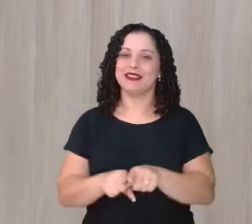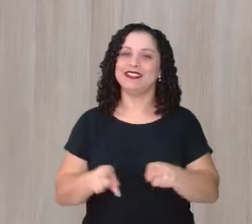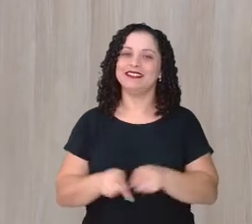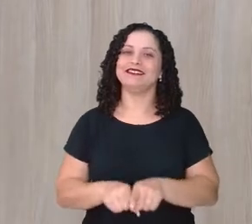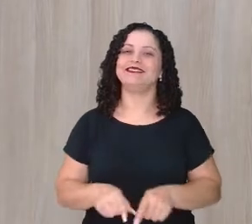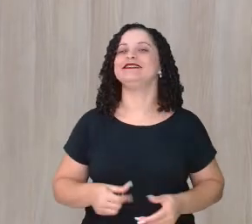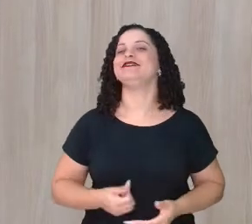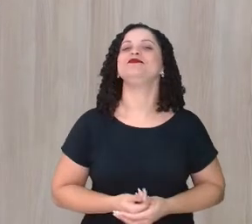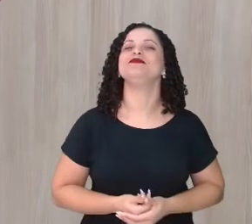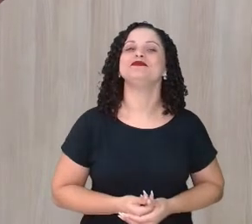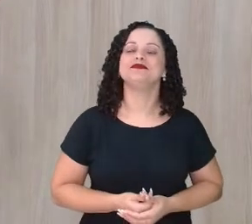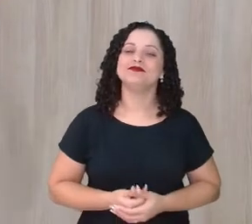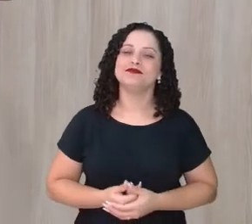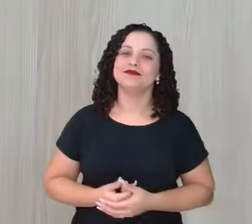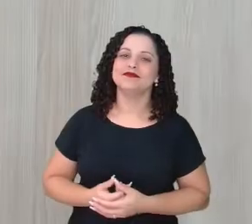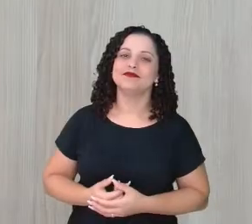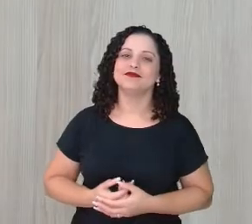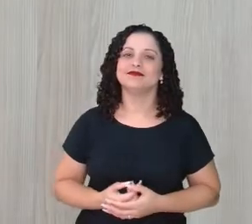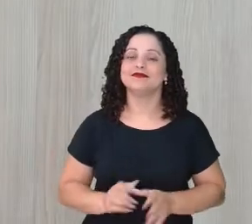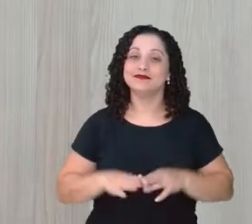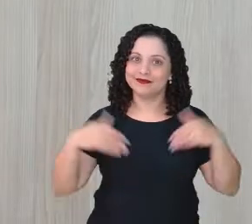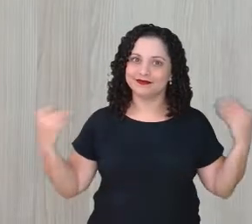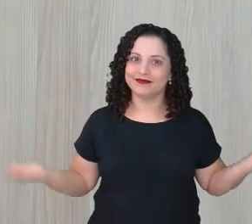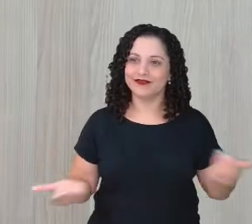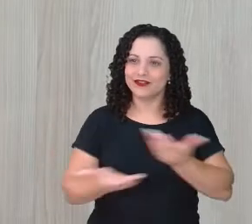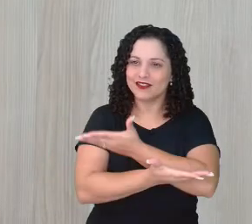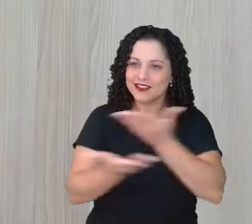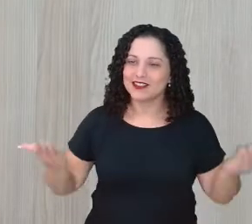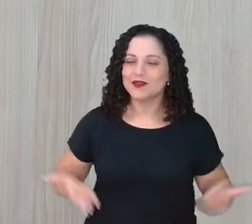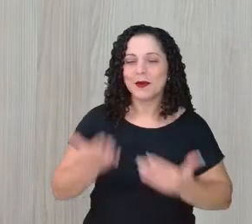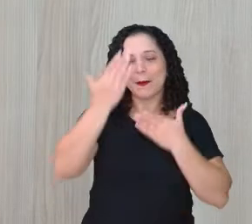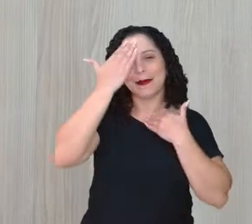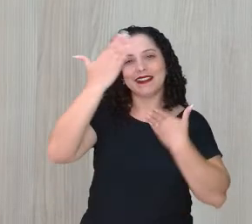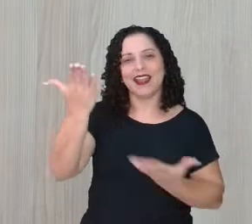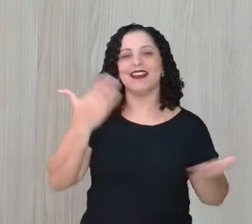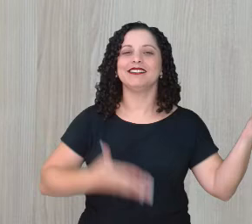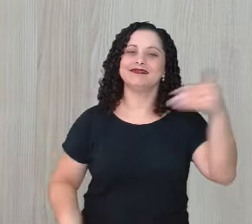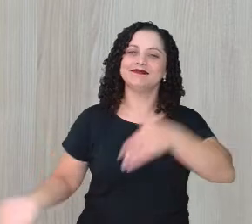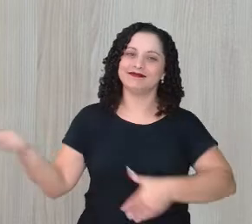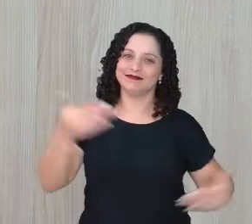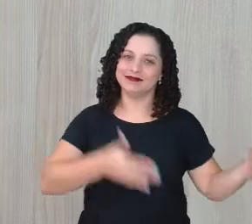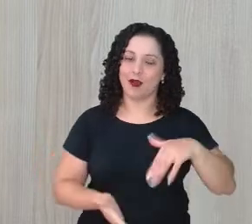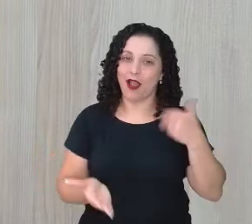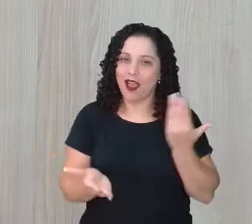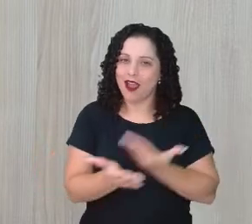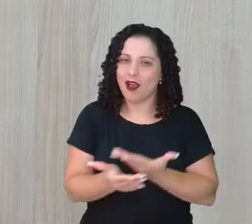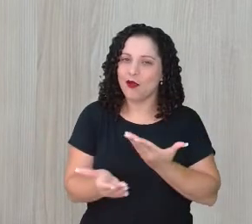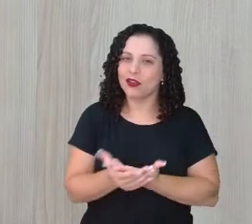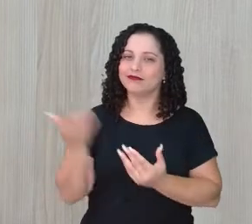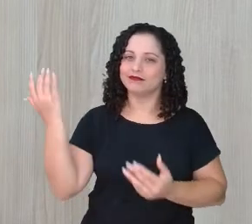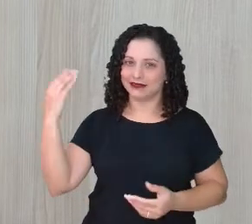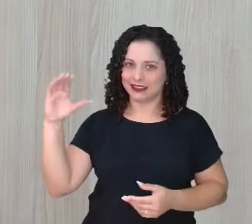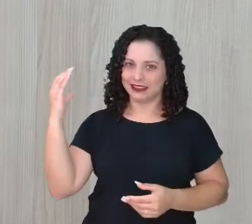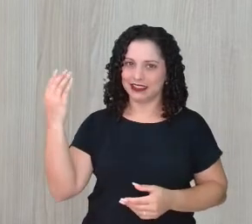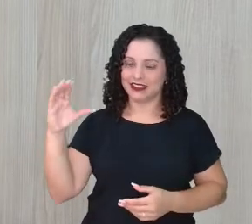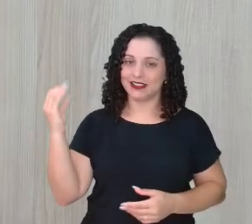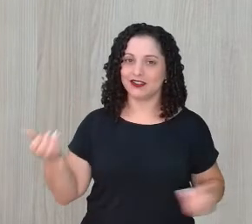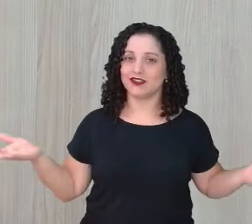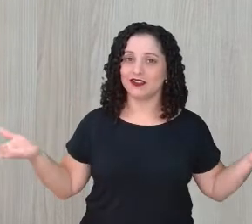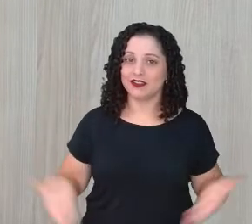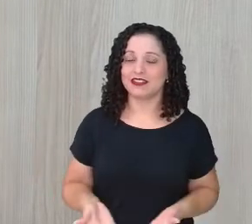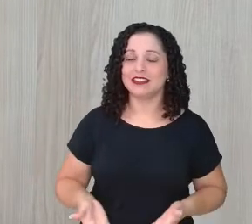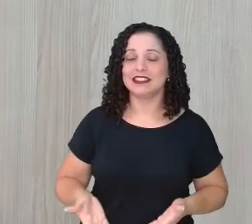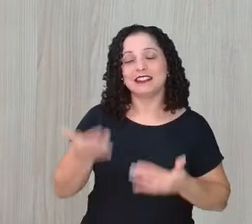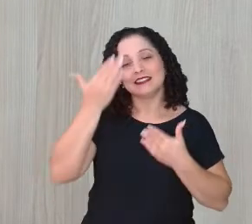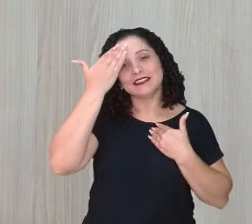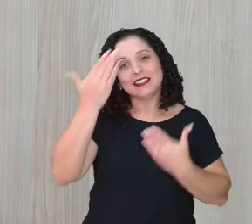uma despedida com vocês. Bem, pessoal, muito obrigada pela participação de vocês na aula da professora Isabel. Nós já estamos agradecendo